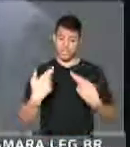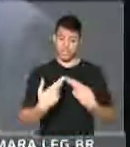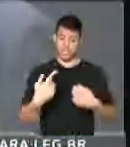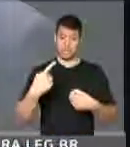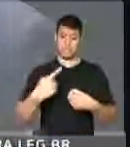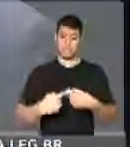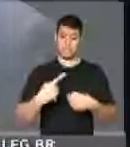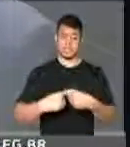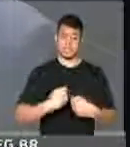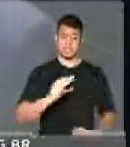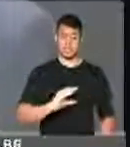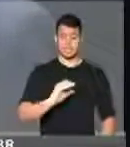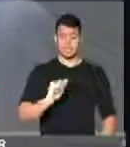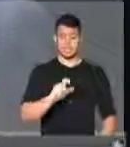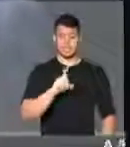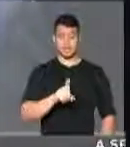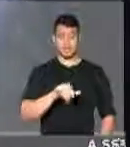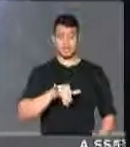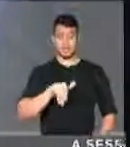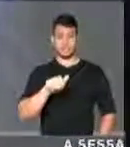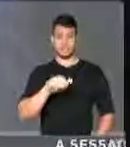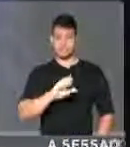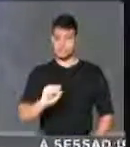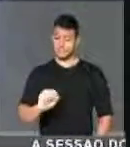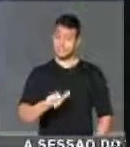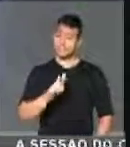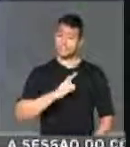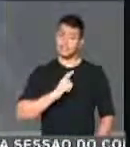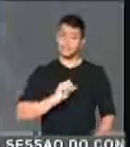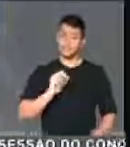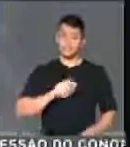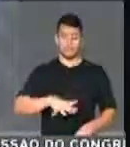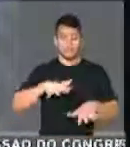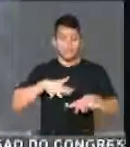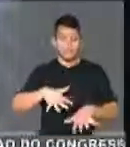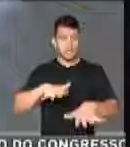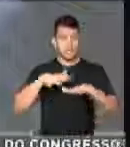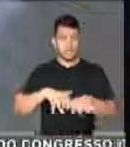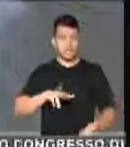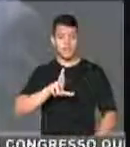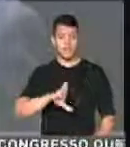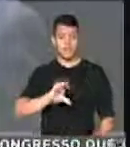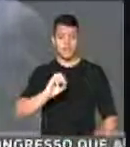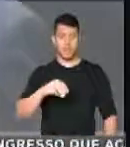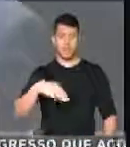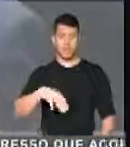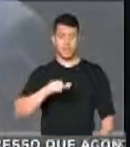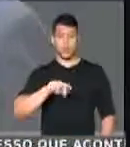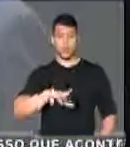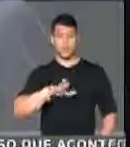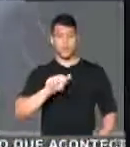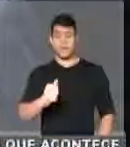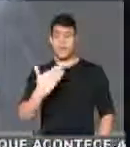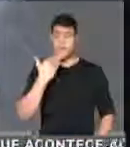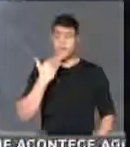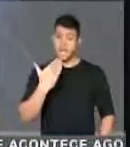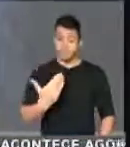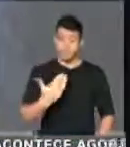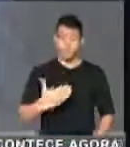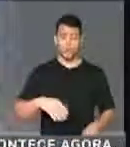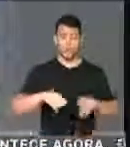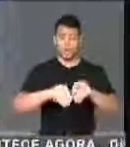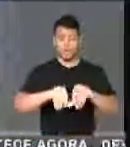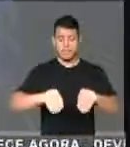Caxias, na 13ª Romaria da Terra e das Águas. Mais de 20 mil pessoas de